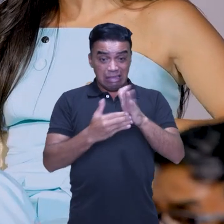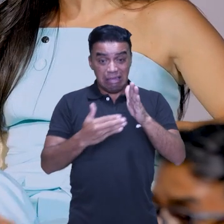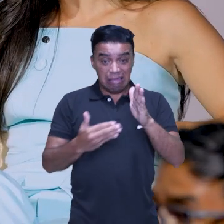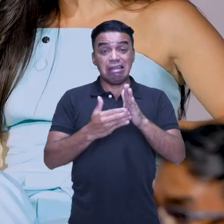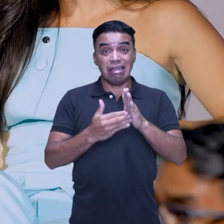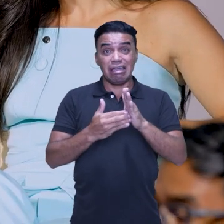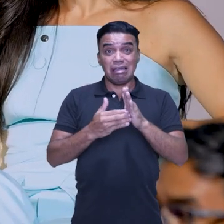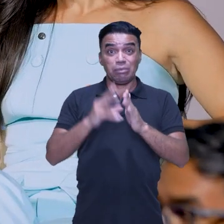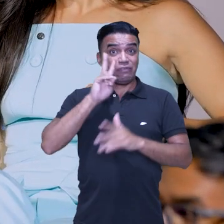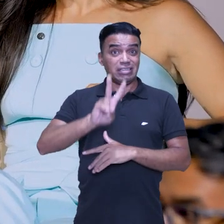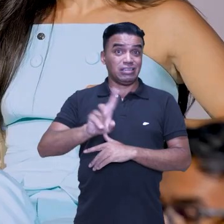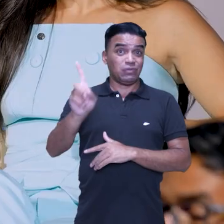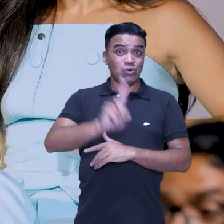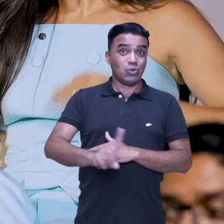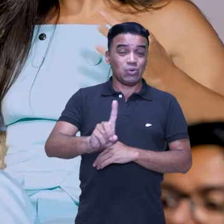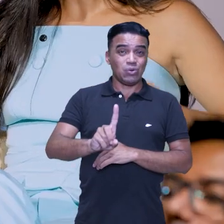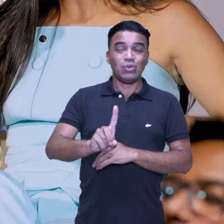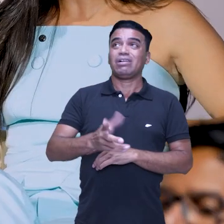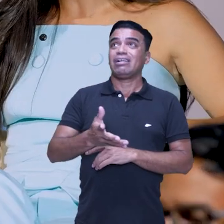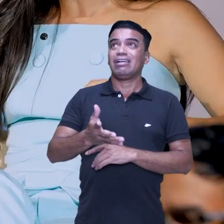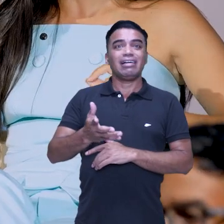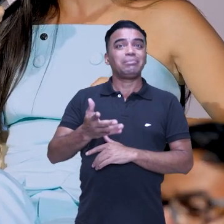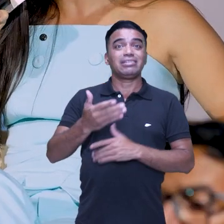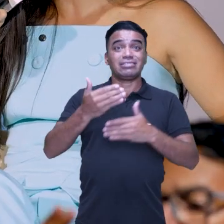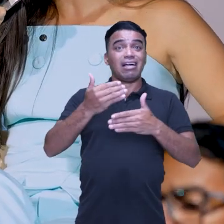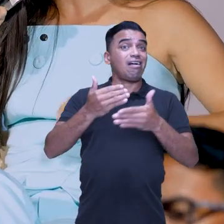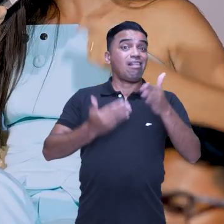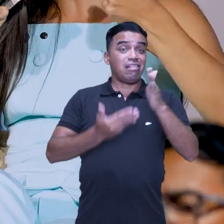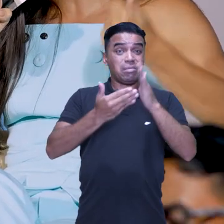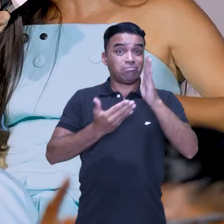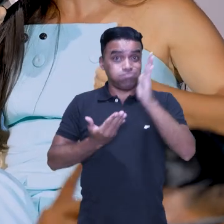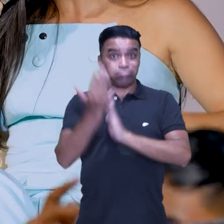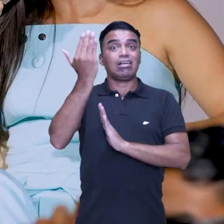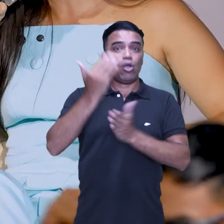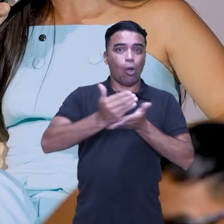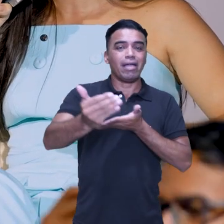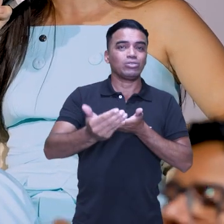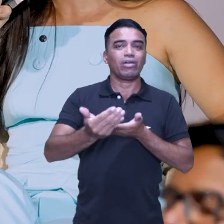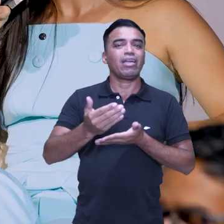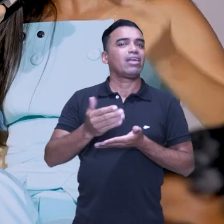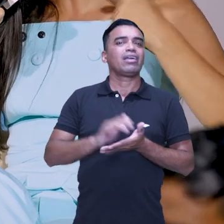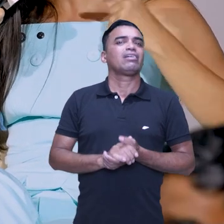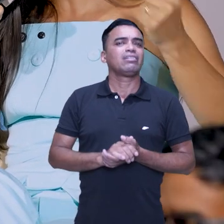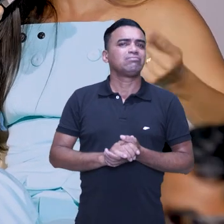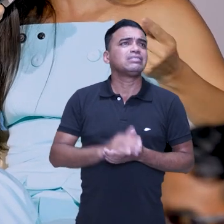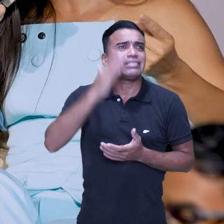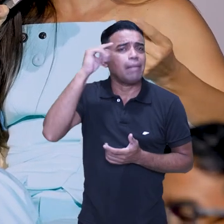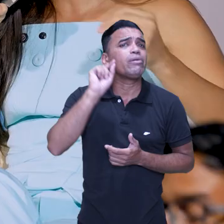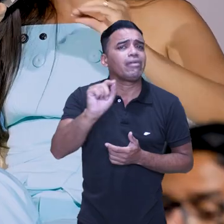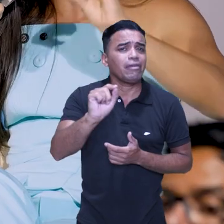na invisibilidade, a queda desses muros começa quando nós damos nomes a esses muros. Quando